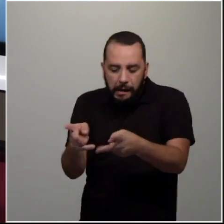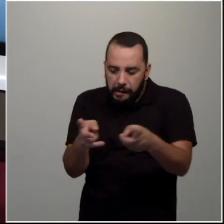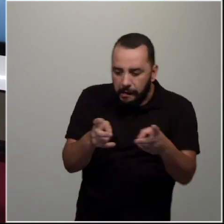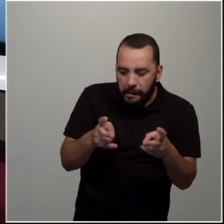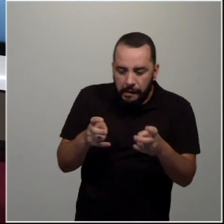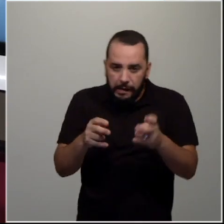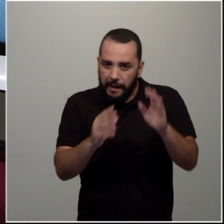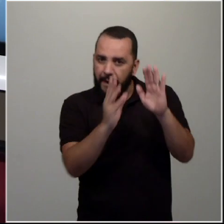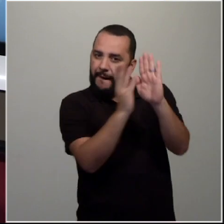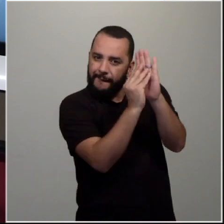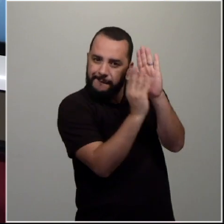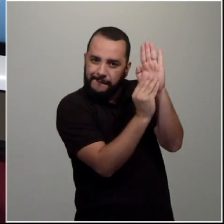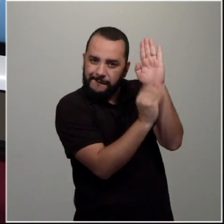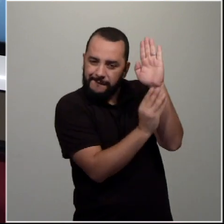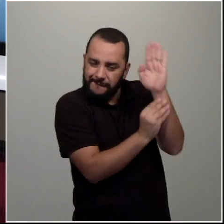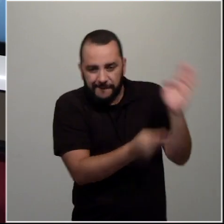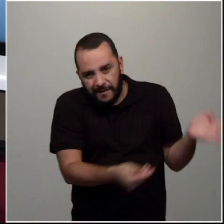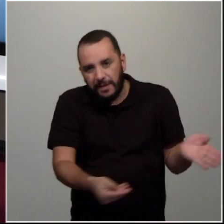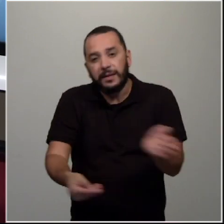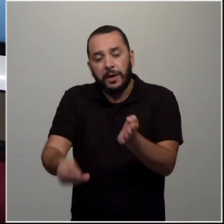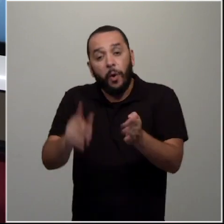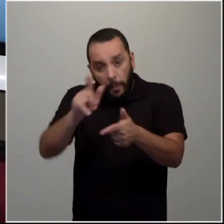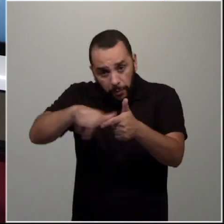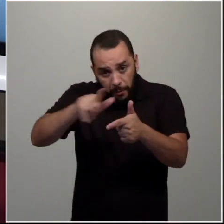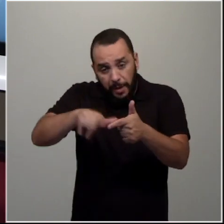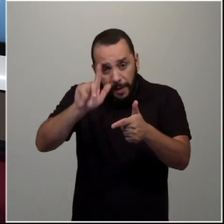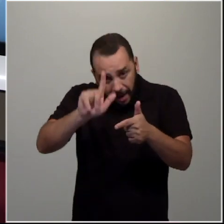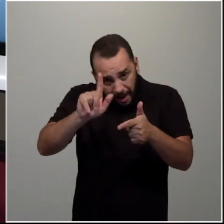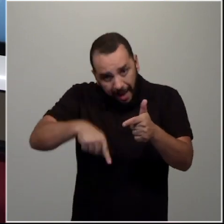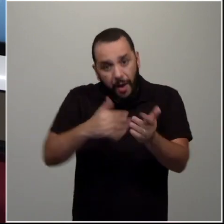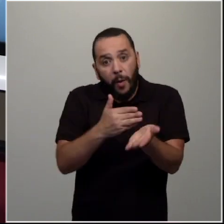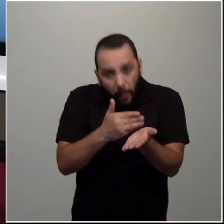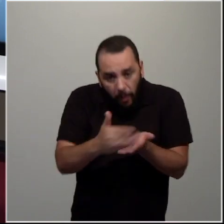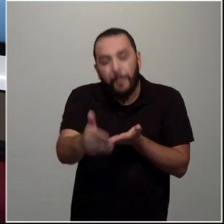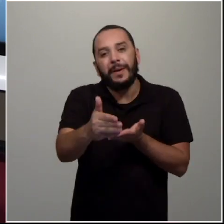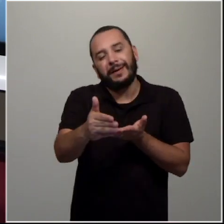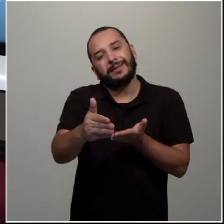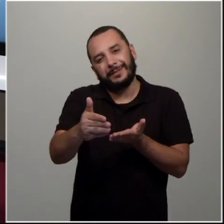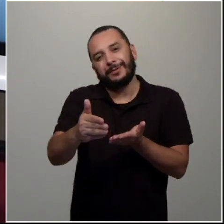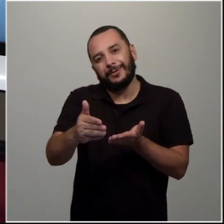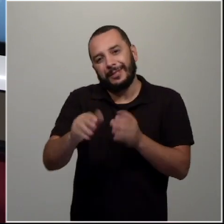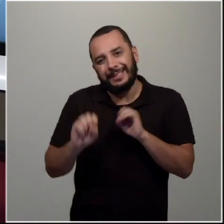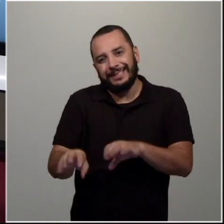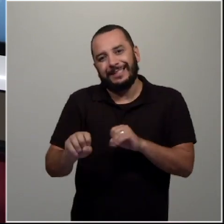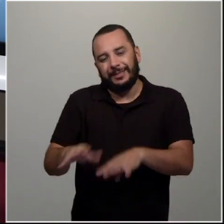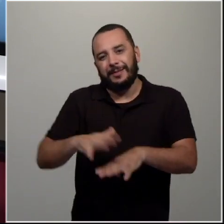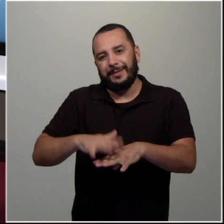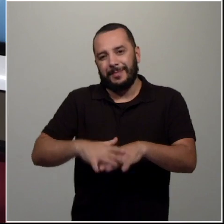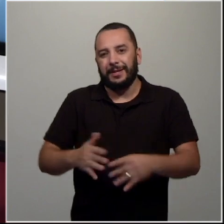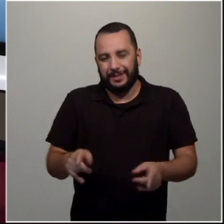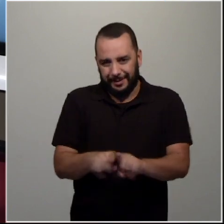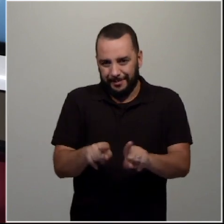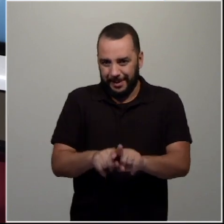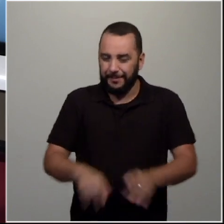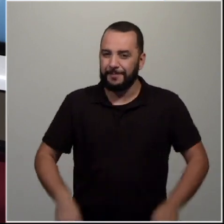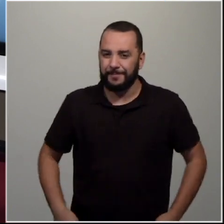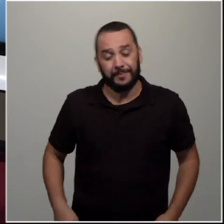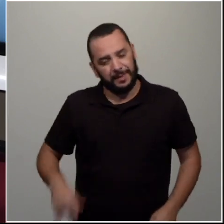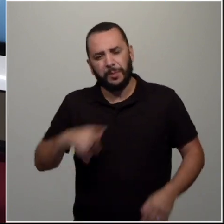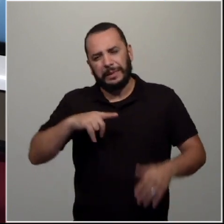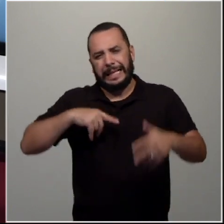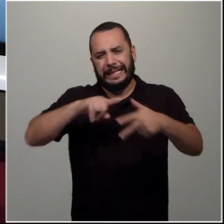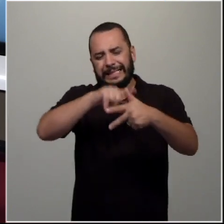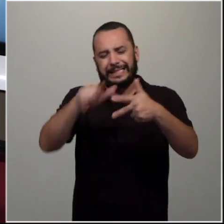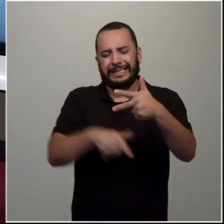ou seja você já o problema é um ponto de partida para se ensinar a a matemática então acho que em